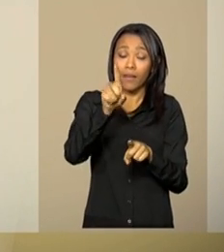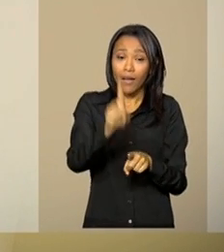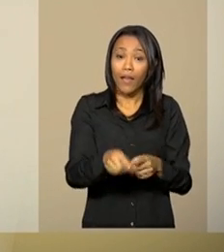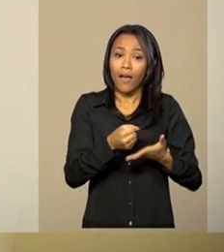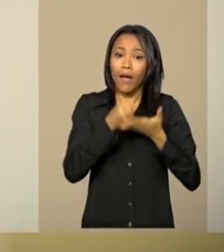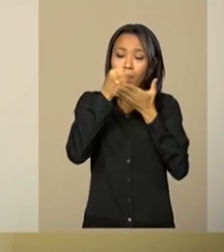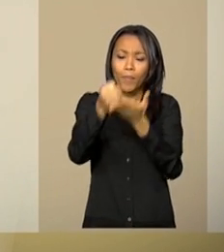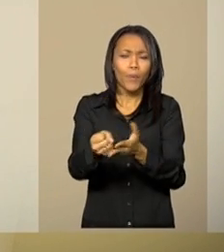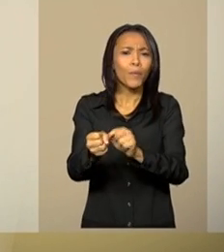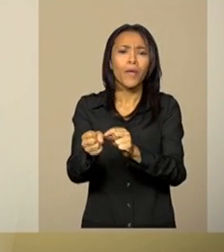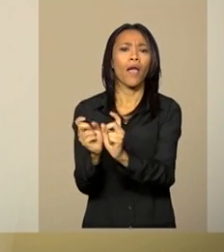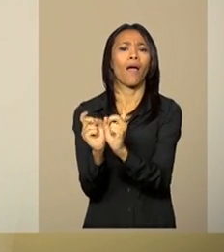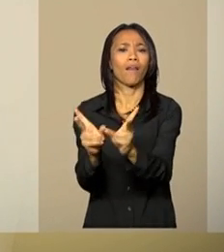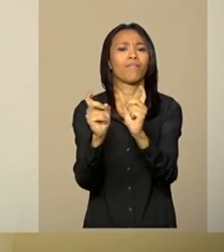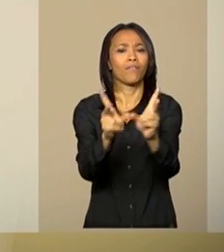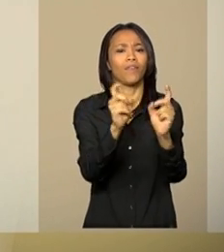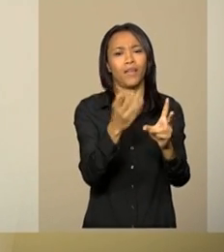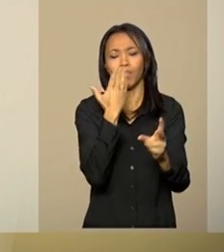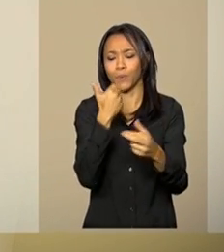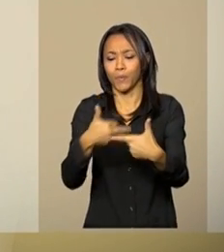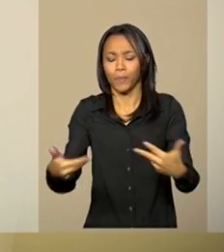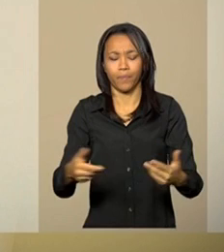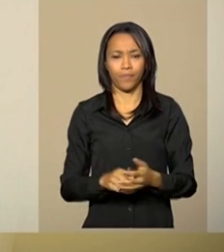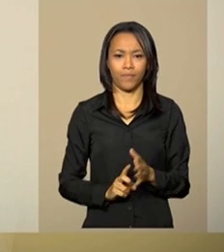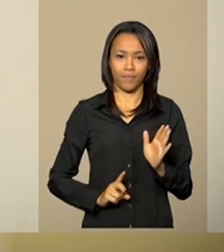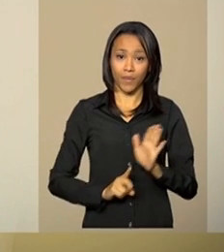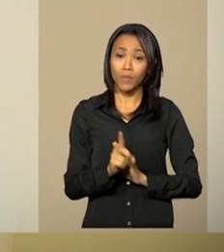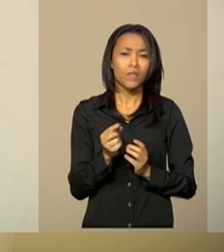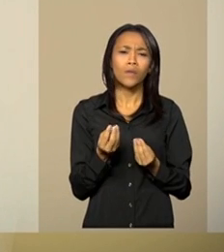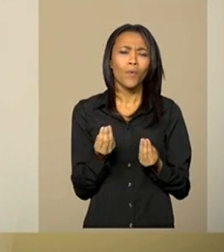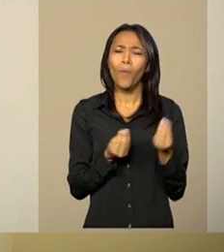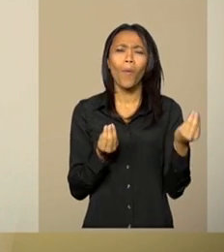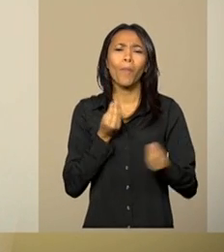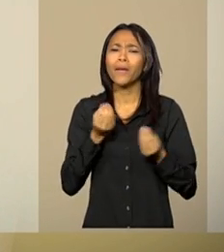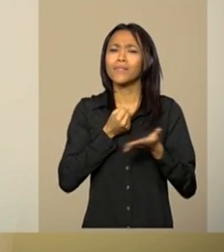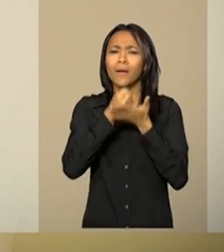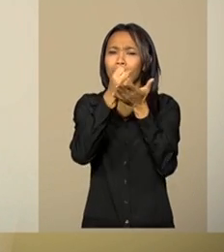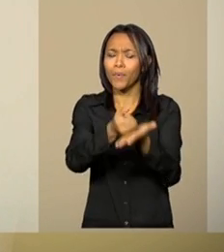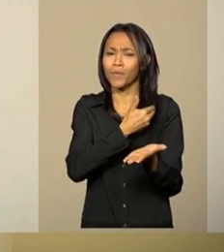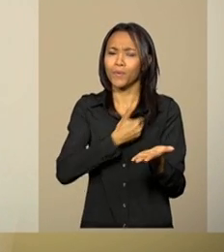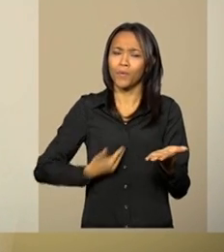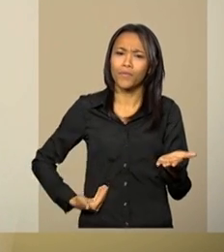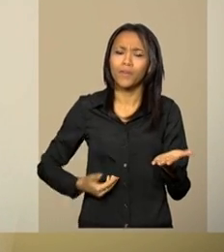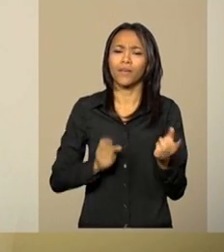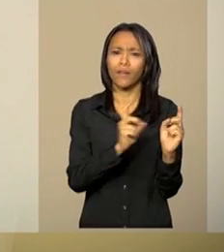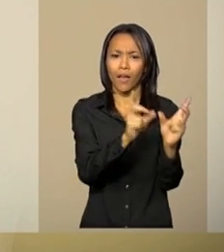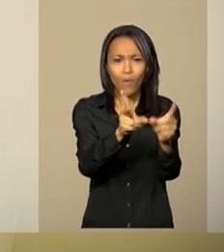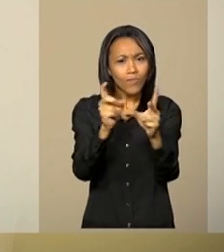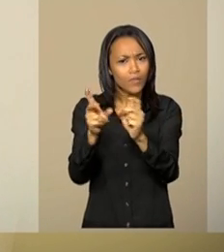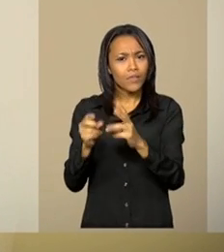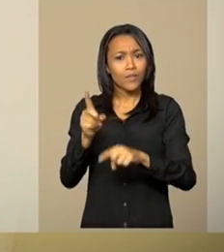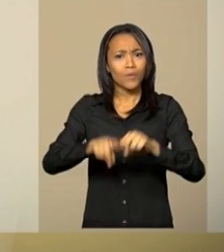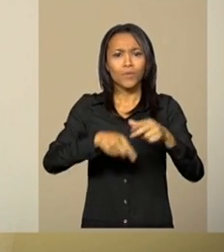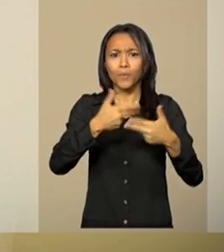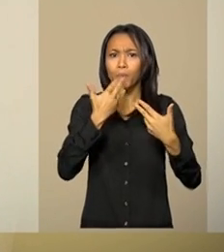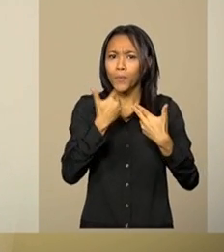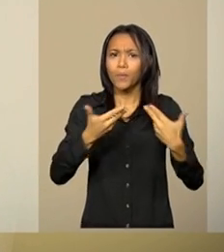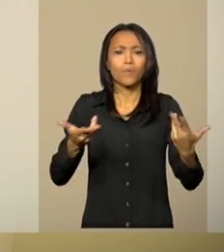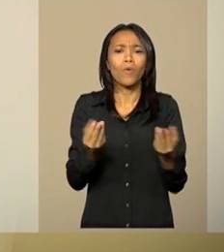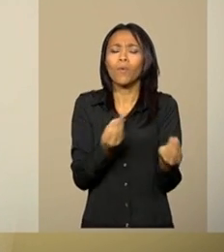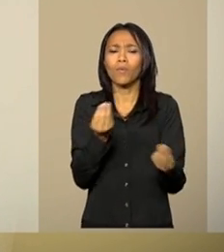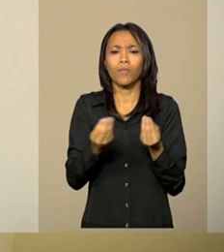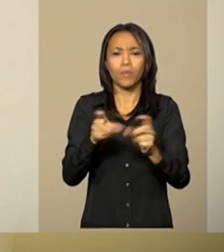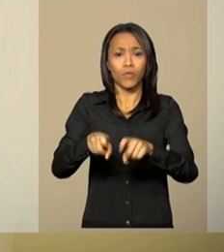à comercialização dos produtos. Explica para a gente como funciona esse apoio do governo à comercialização dos produtos da agricultura